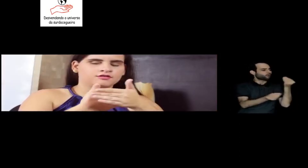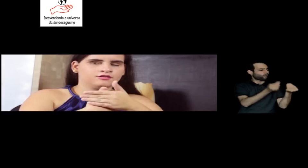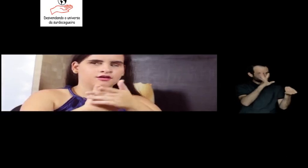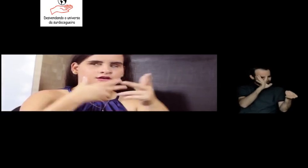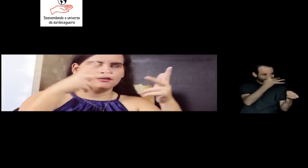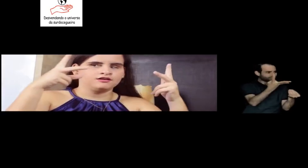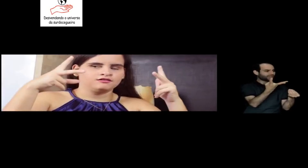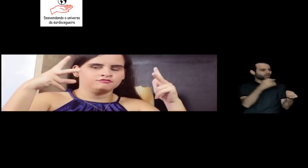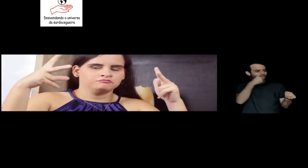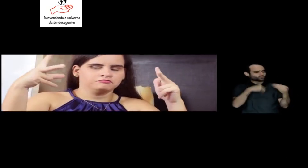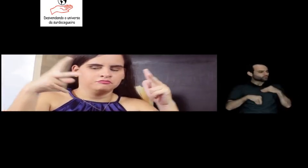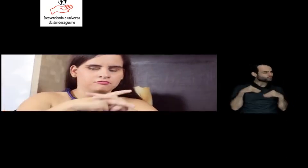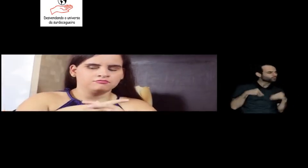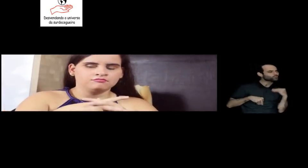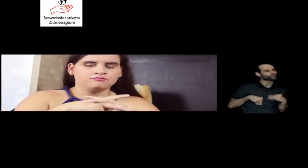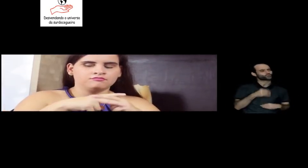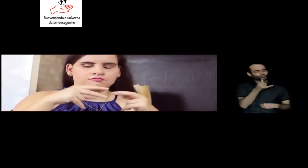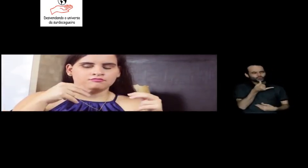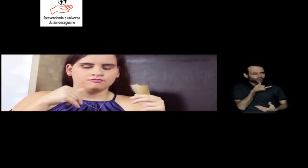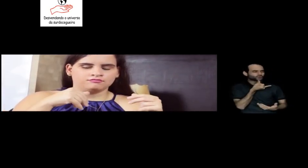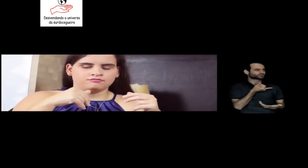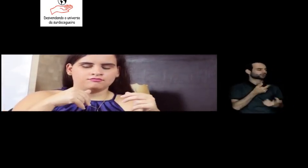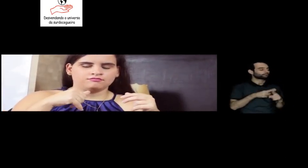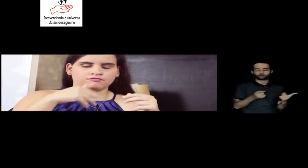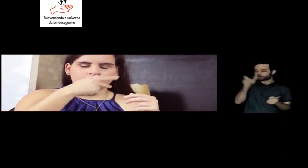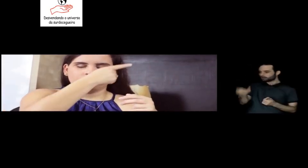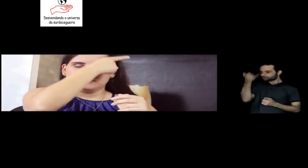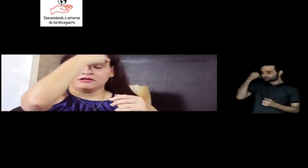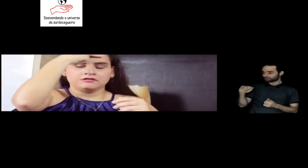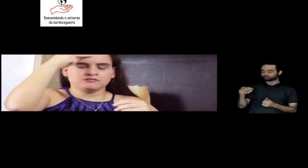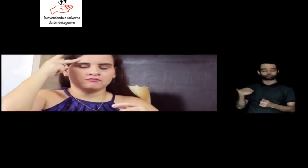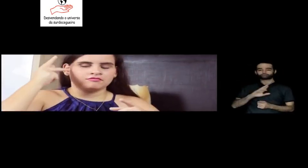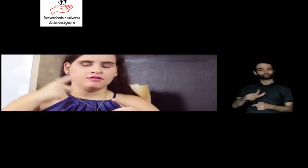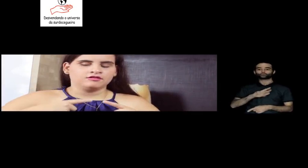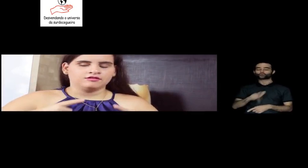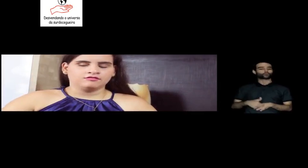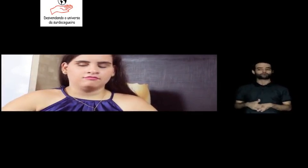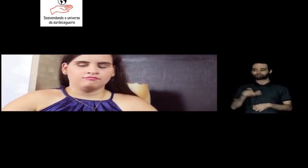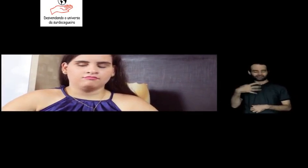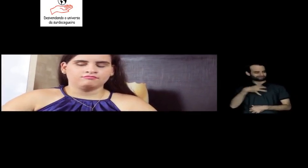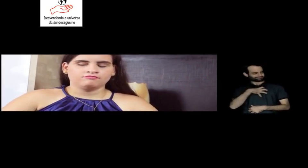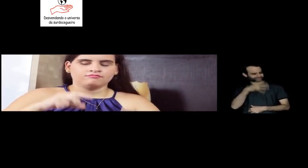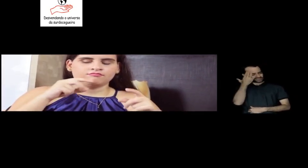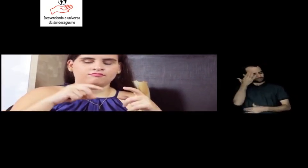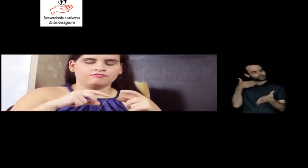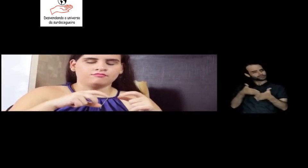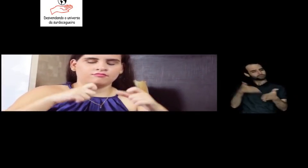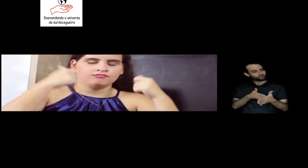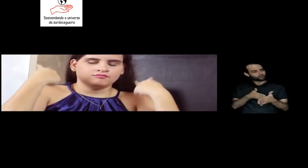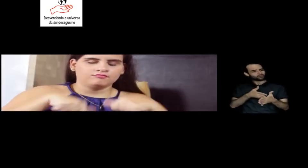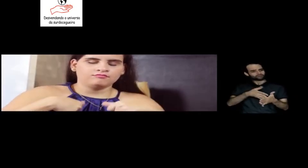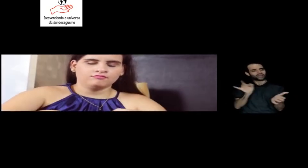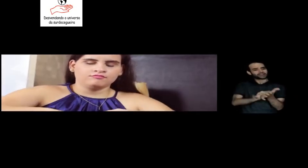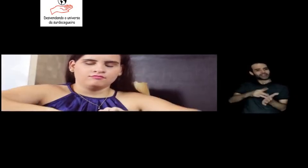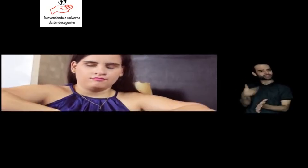vê saída, a gente não se entristece muito com isso. E ela não, ela encara as limitações de acordo